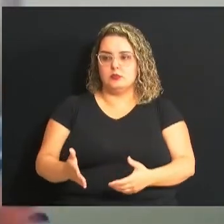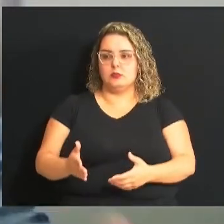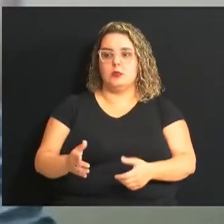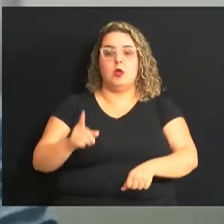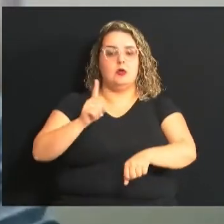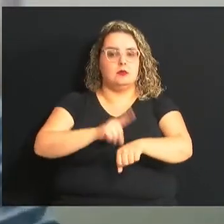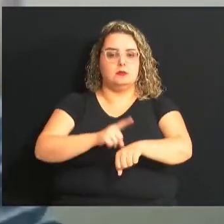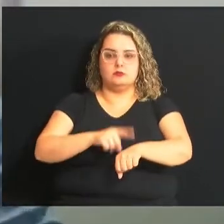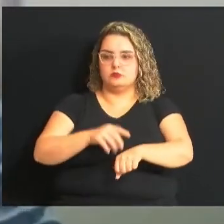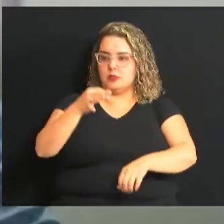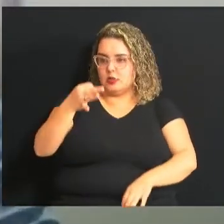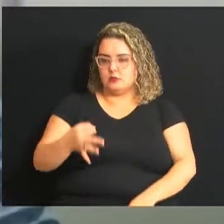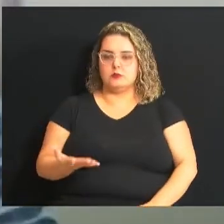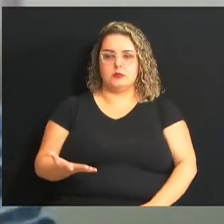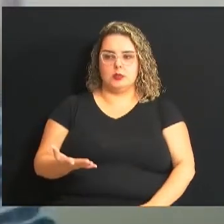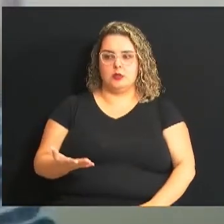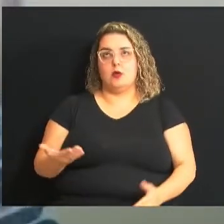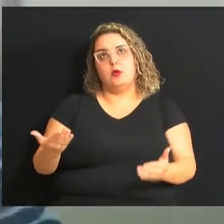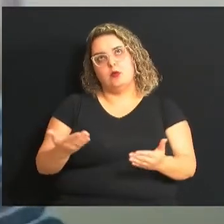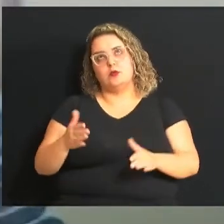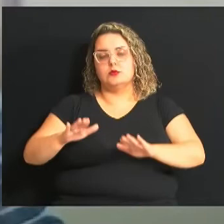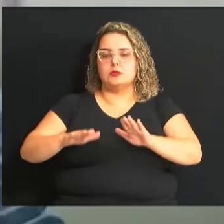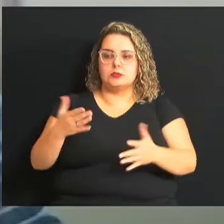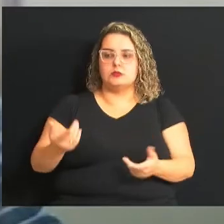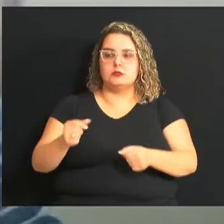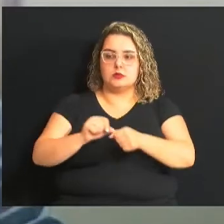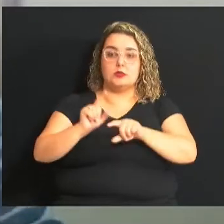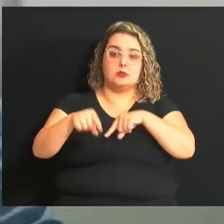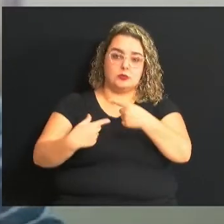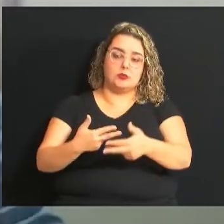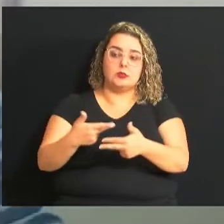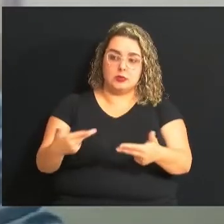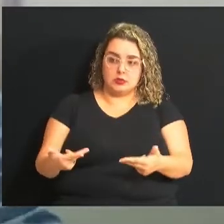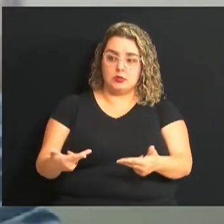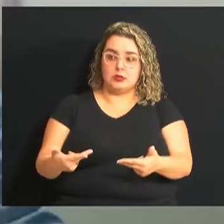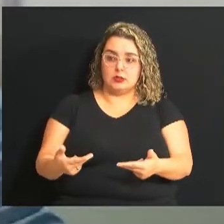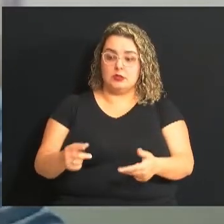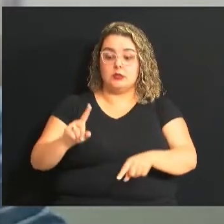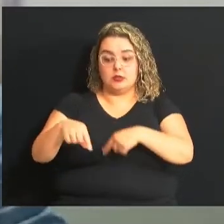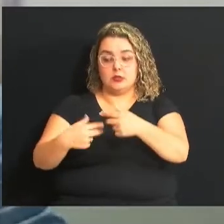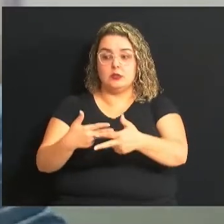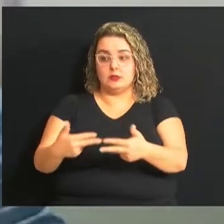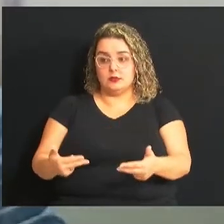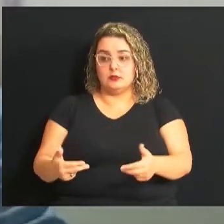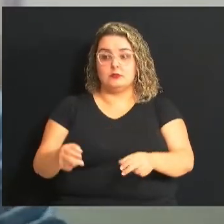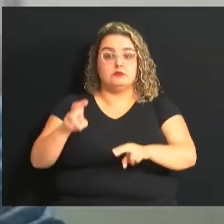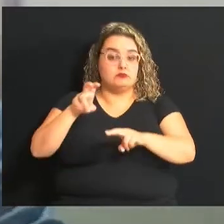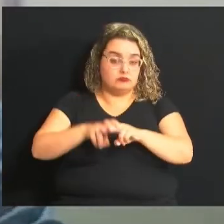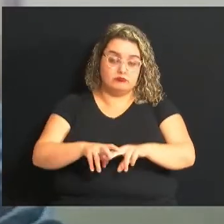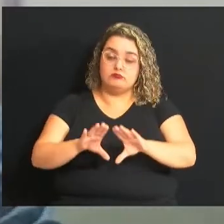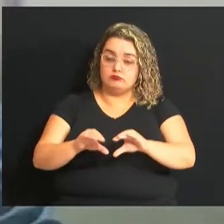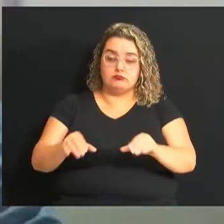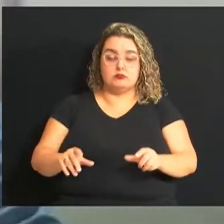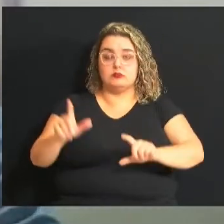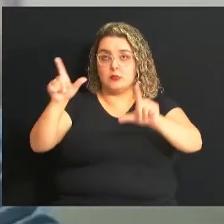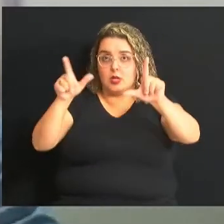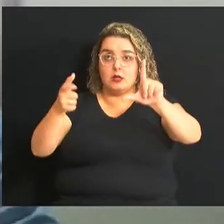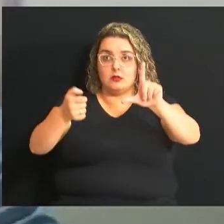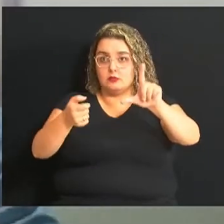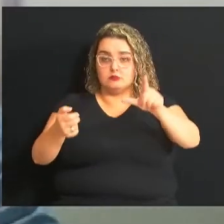dela, que ela hoje, né, talvez esteja fazendo outra coisa, mesmo que essa outra coisa seja ficar sentado no sofá assistindo qualquer tipo de